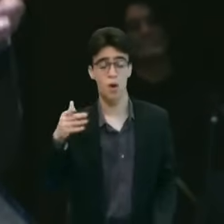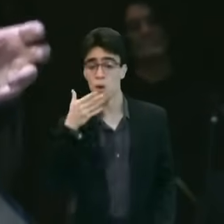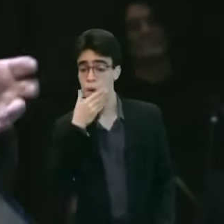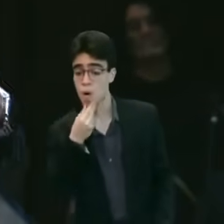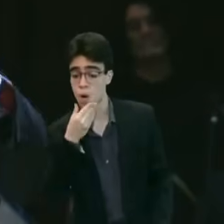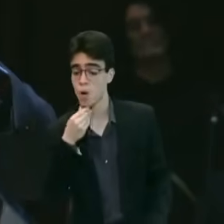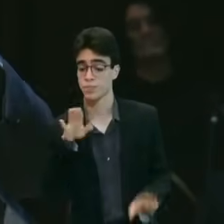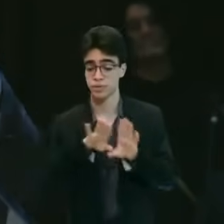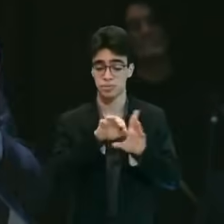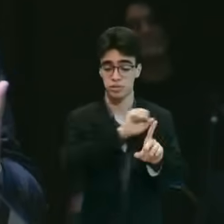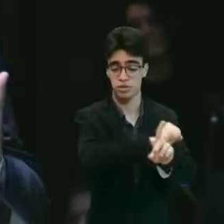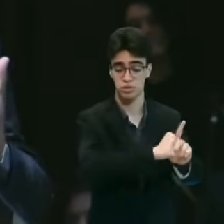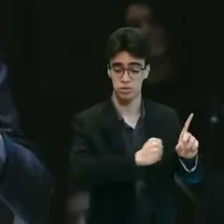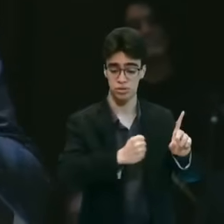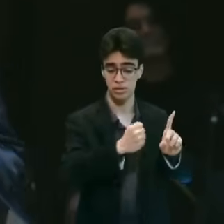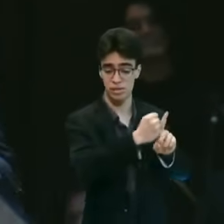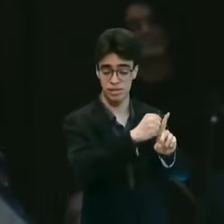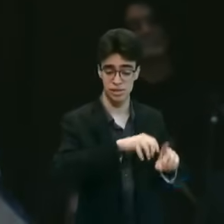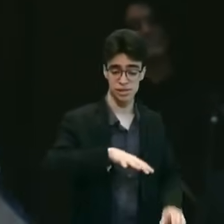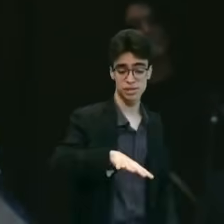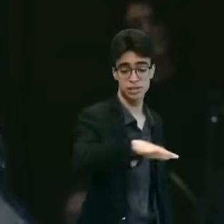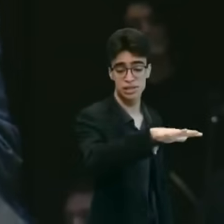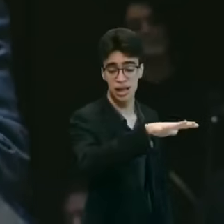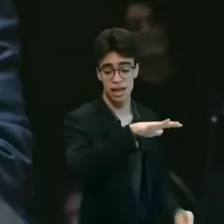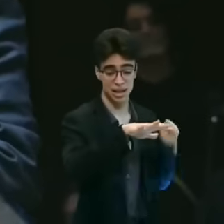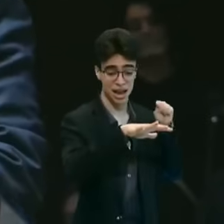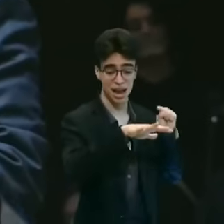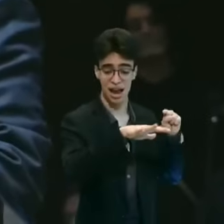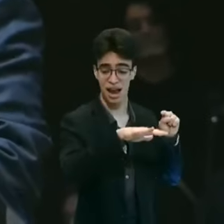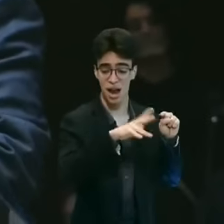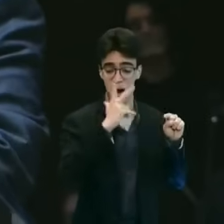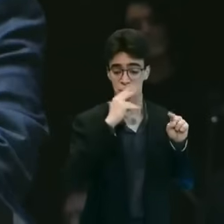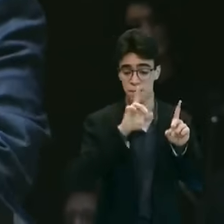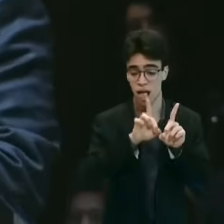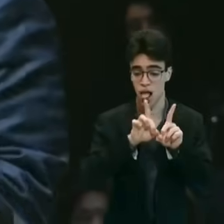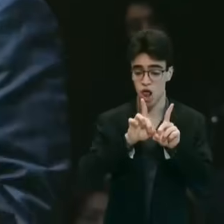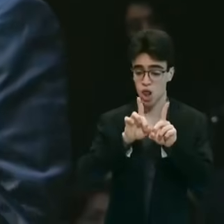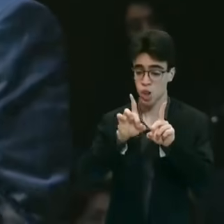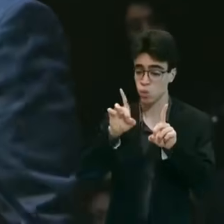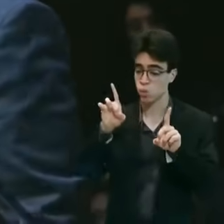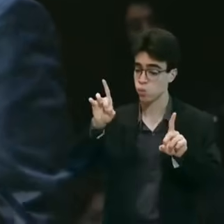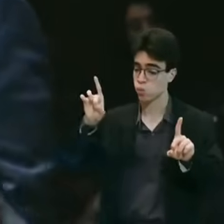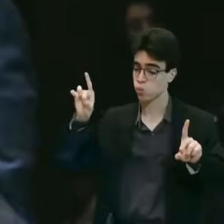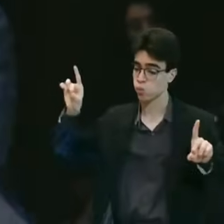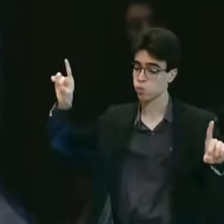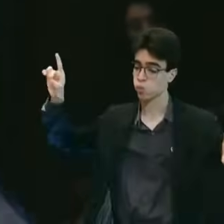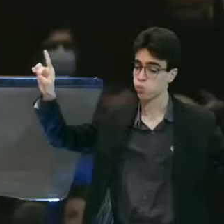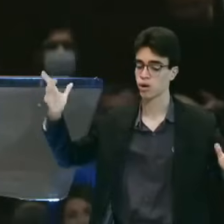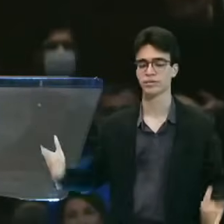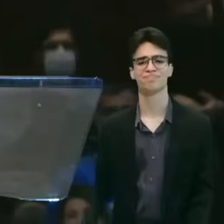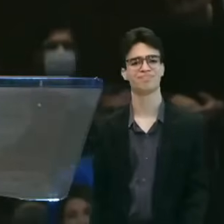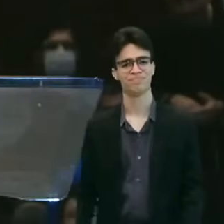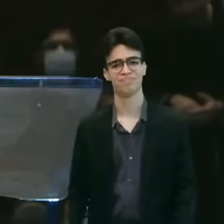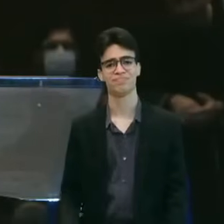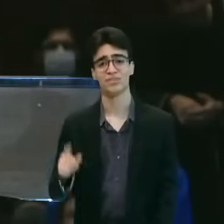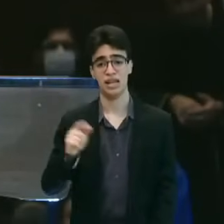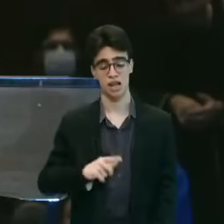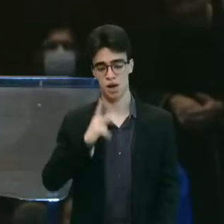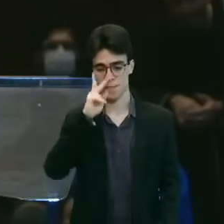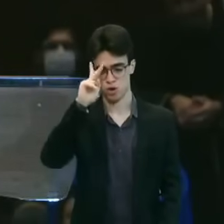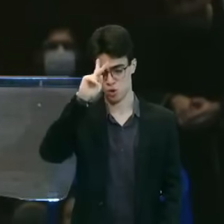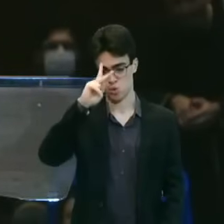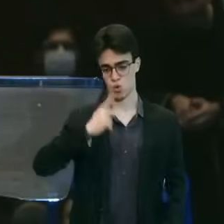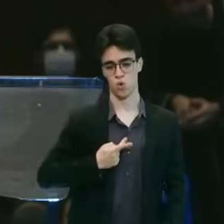a sociedade que ele cria se afaste de Deus. É justamente essa